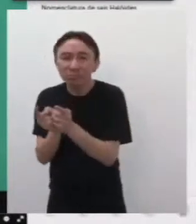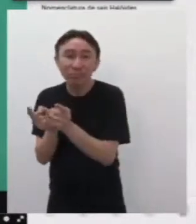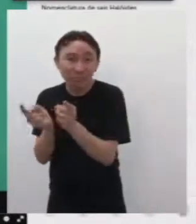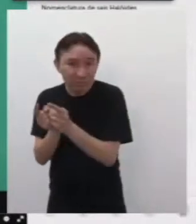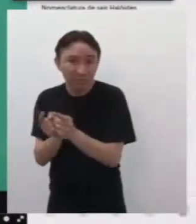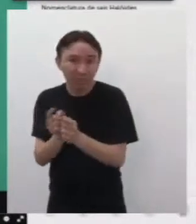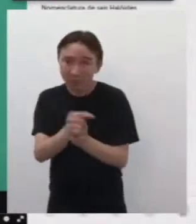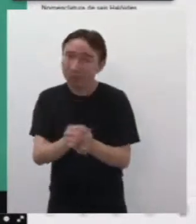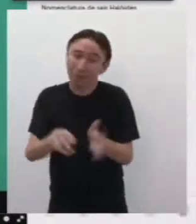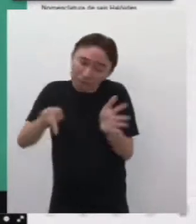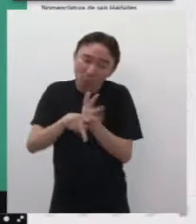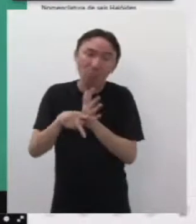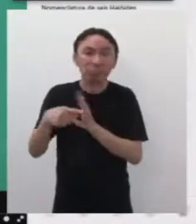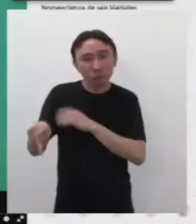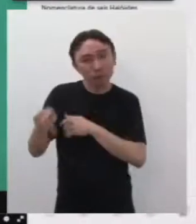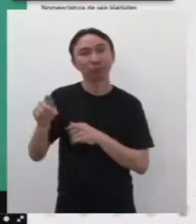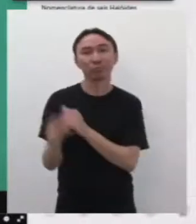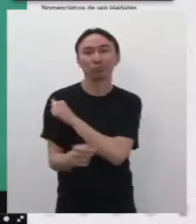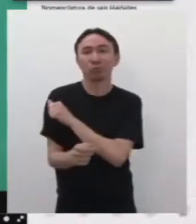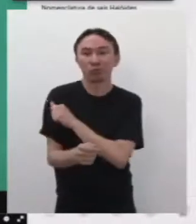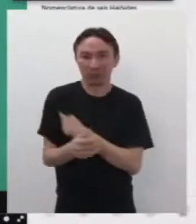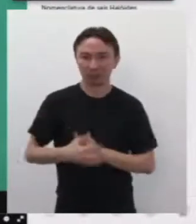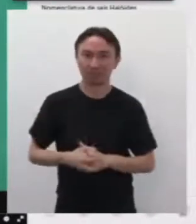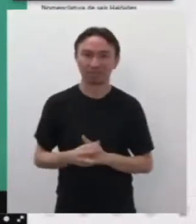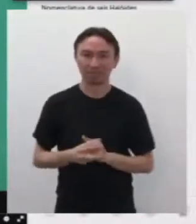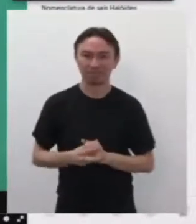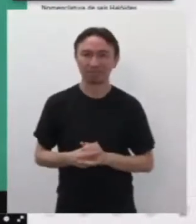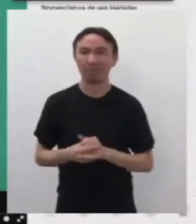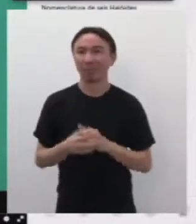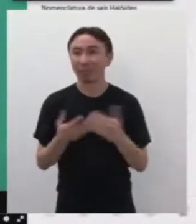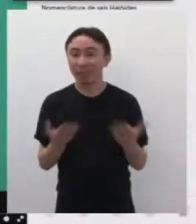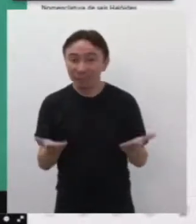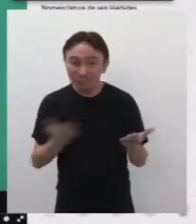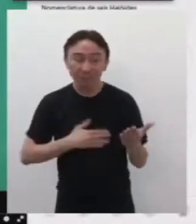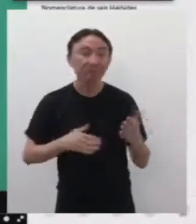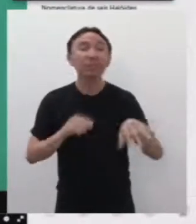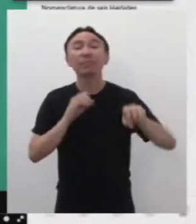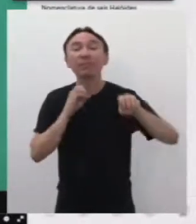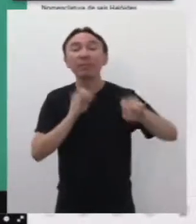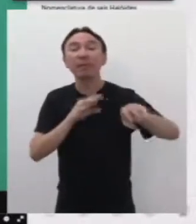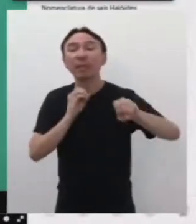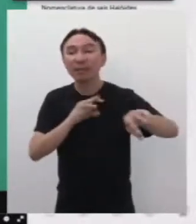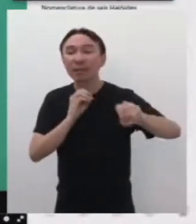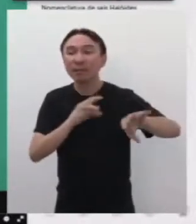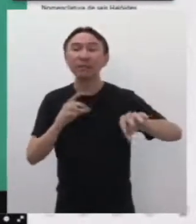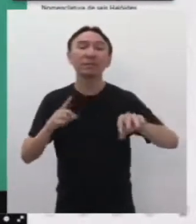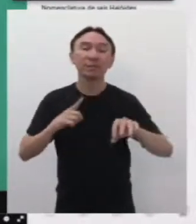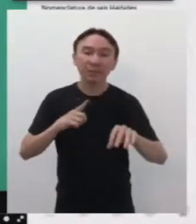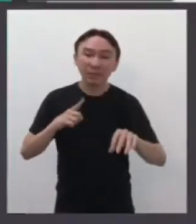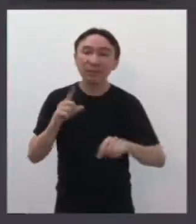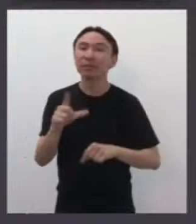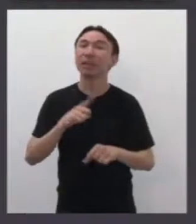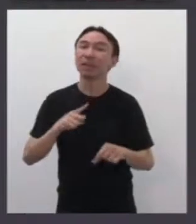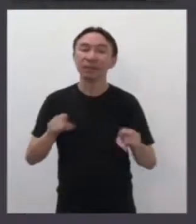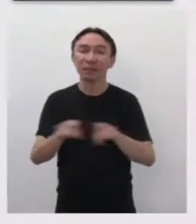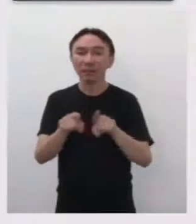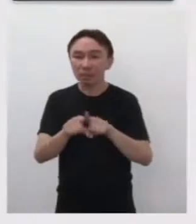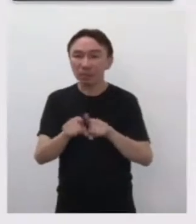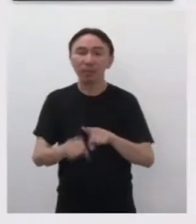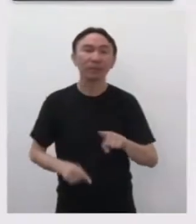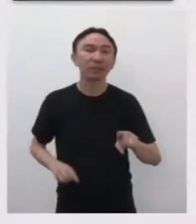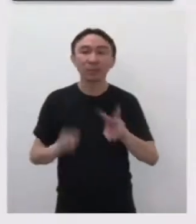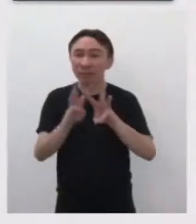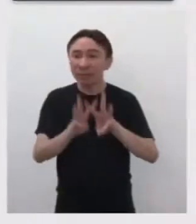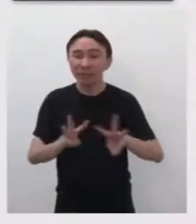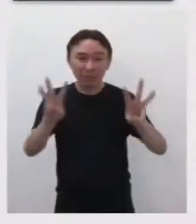para o aluno, tá? Dentro desse módulo de aula, tem o teste de verificação, que é diferente do